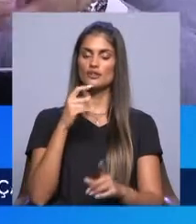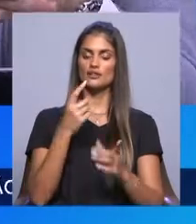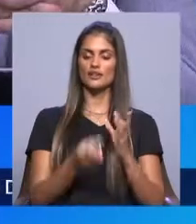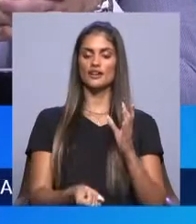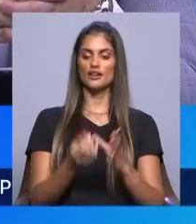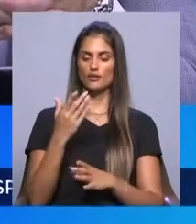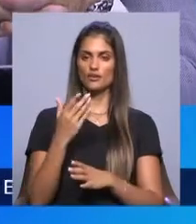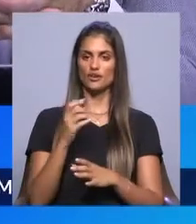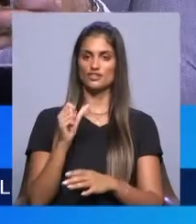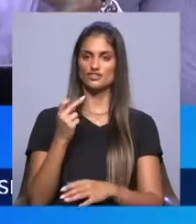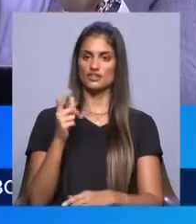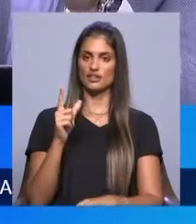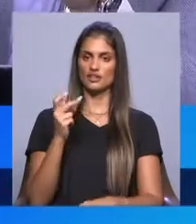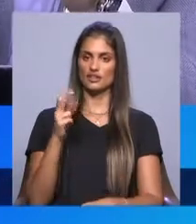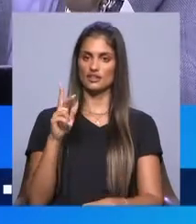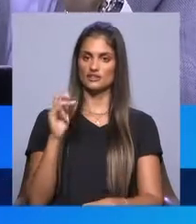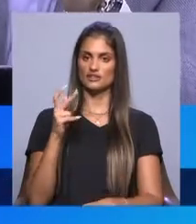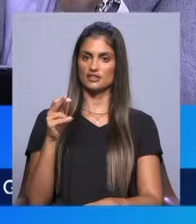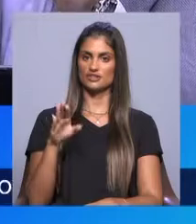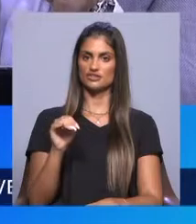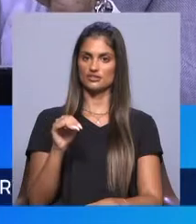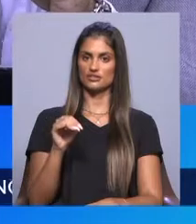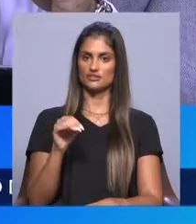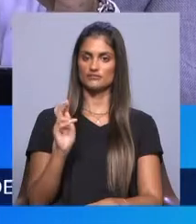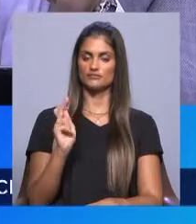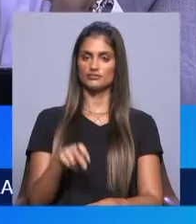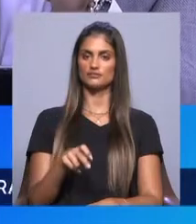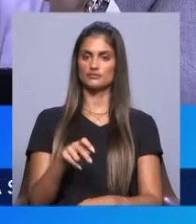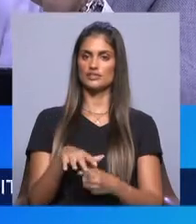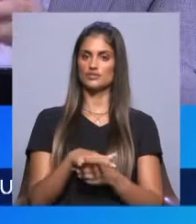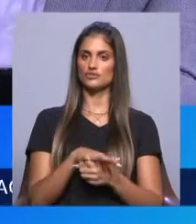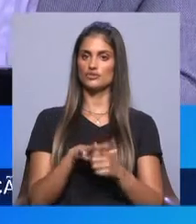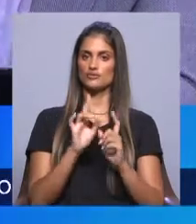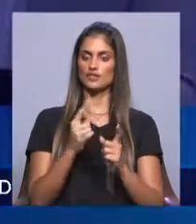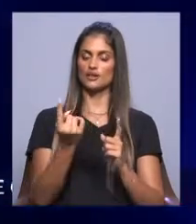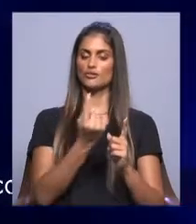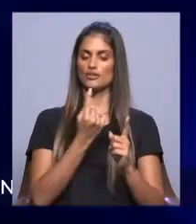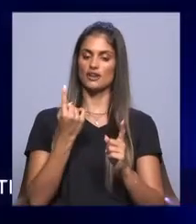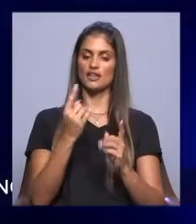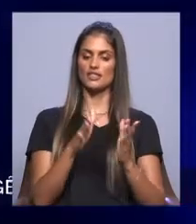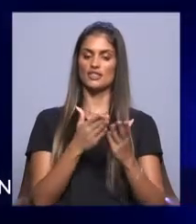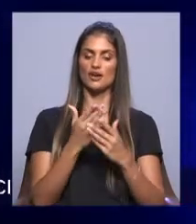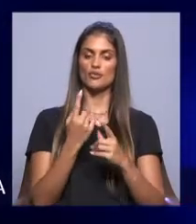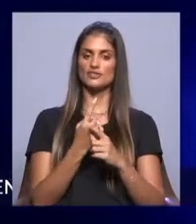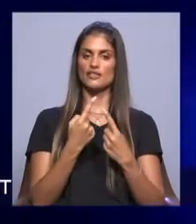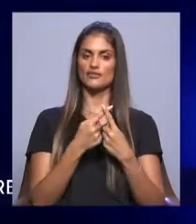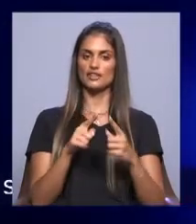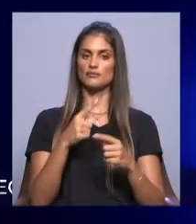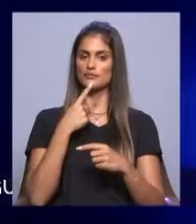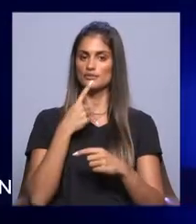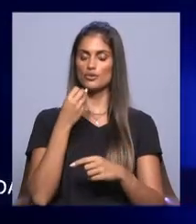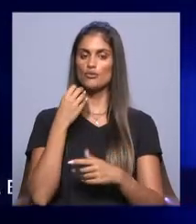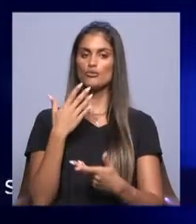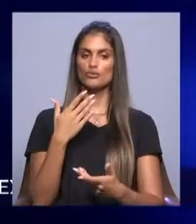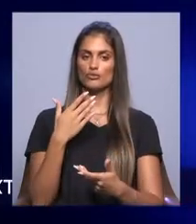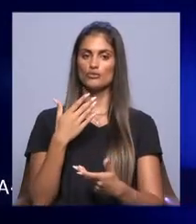das galáxias espirais e, portanto, apanhar uma galáxia no ato a começar a rodar permite-nos também outra coisa. Perceber como é que